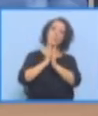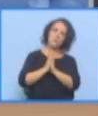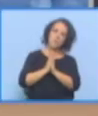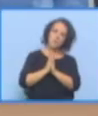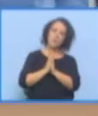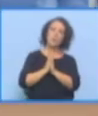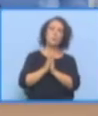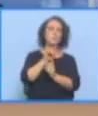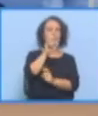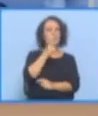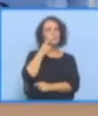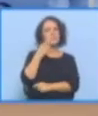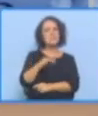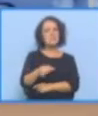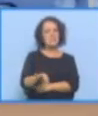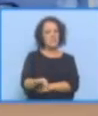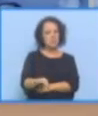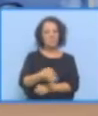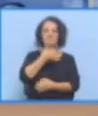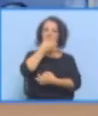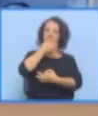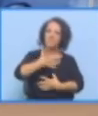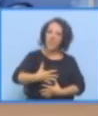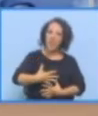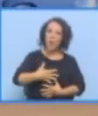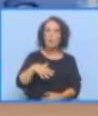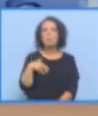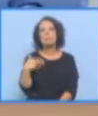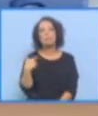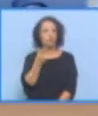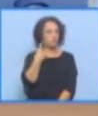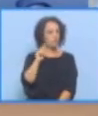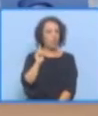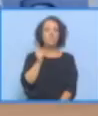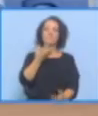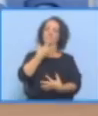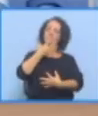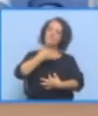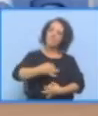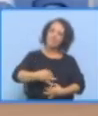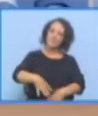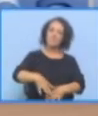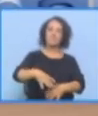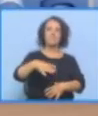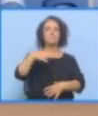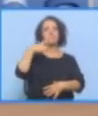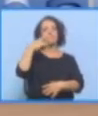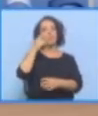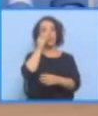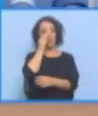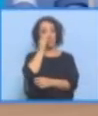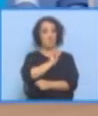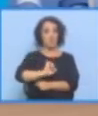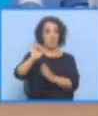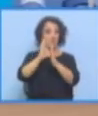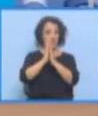nada simplório, um homem humilde, mas não um coitadinho, porque os homens de Deus são sempre simples e humildes.